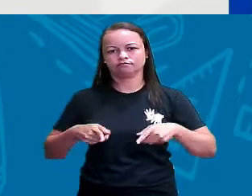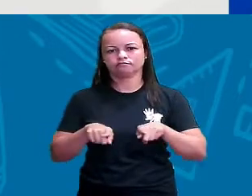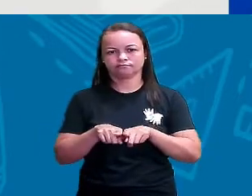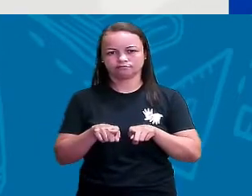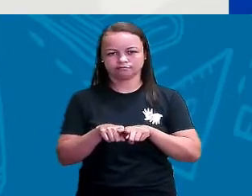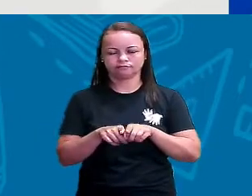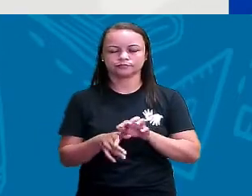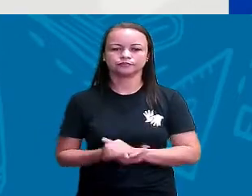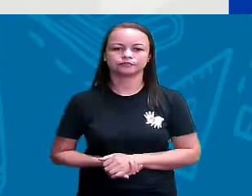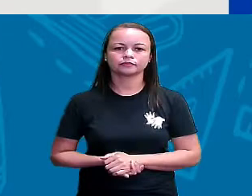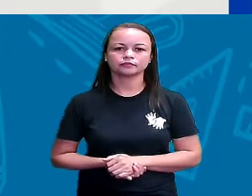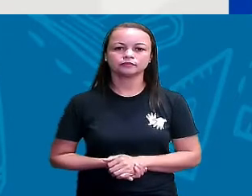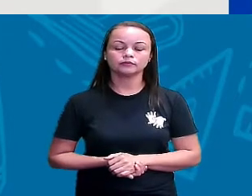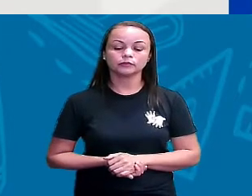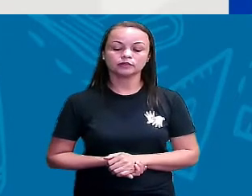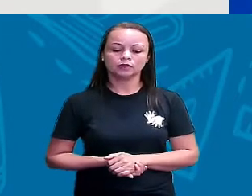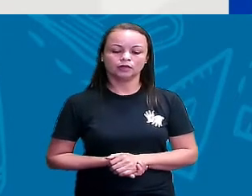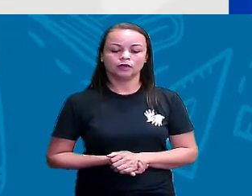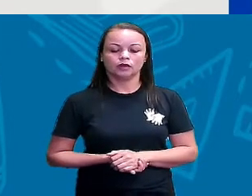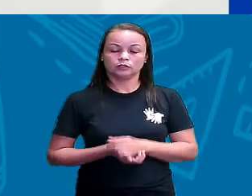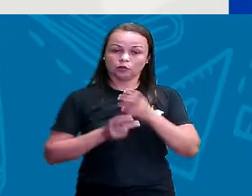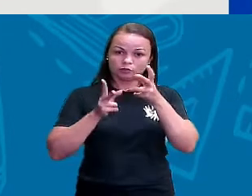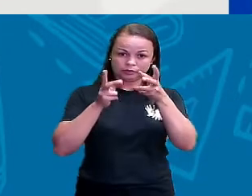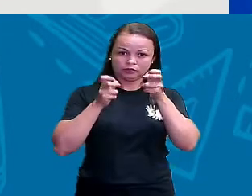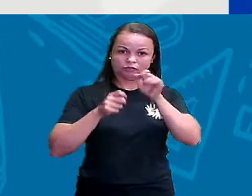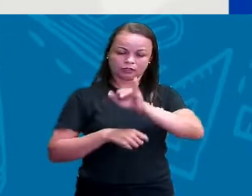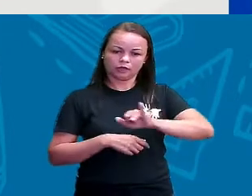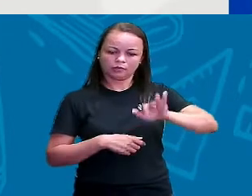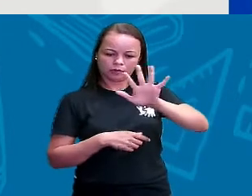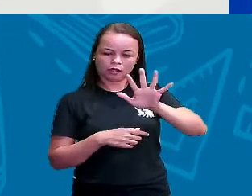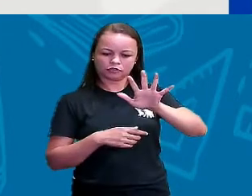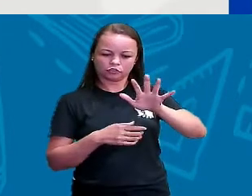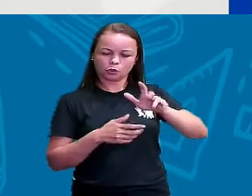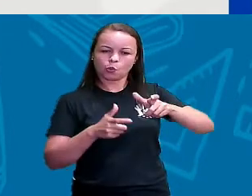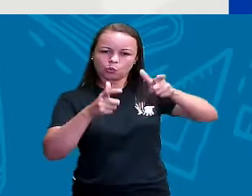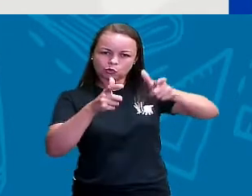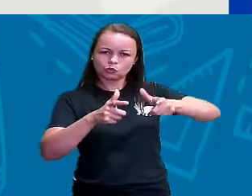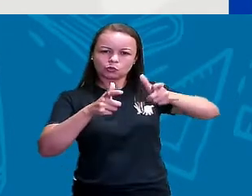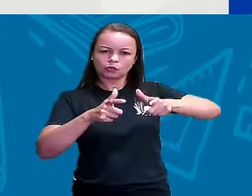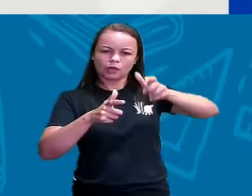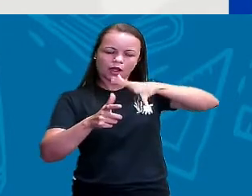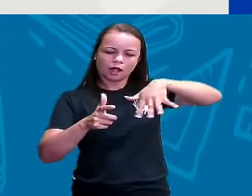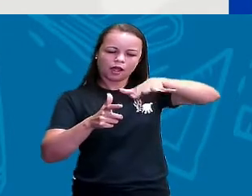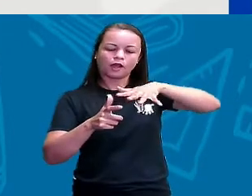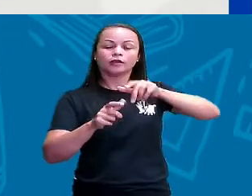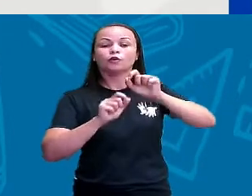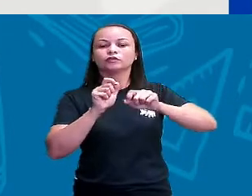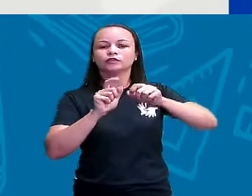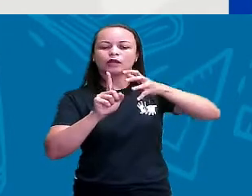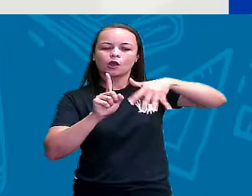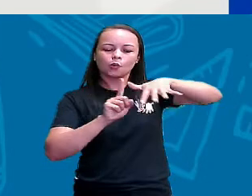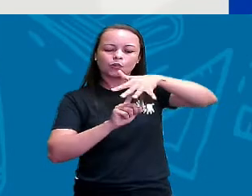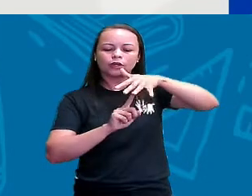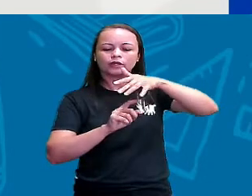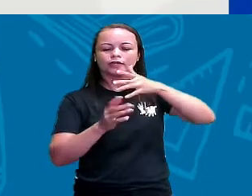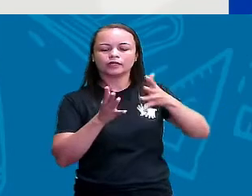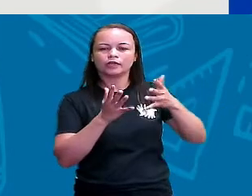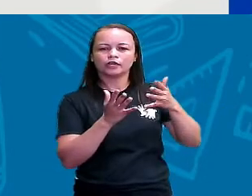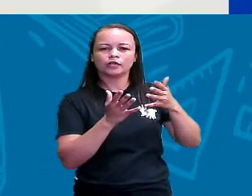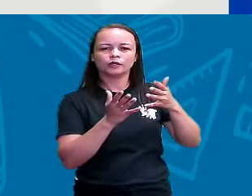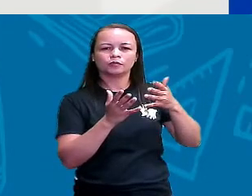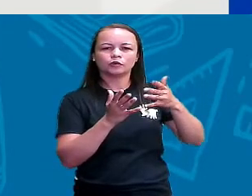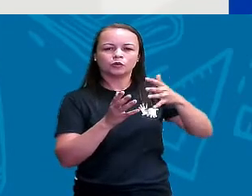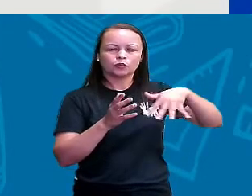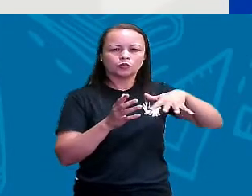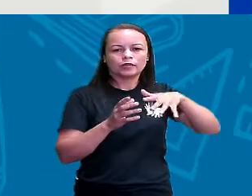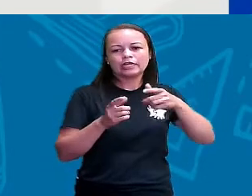Portanto, a gente consegue observar aí na imagem, né, um ambiente que, digamos, estaria em equilíbrio ambiental de um ambiente